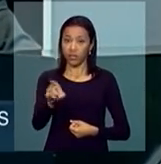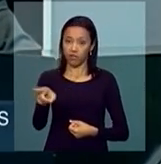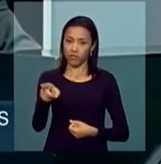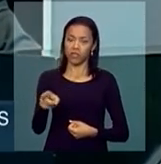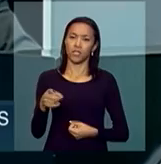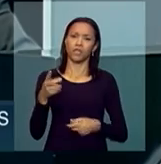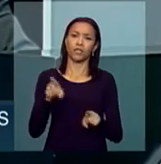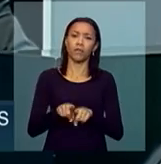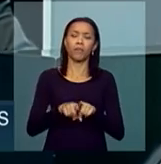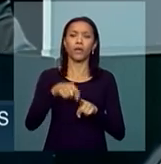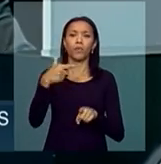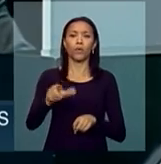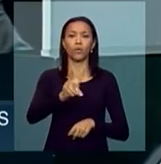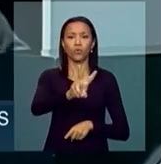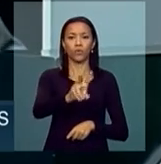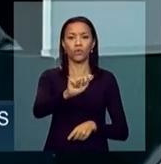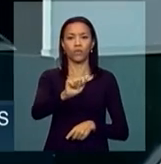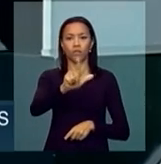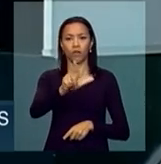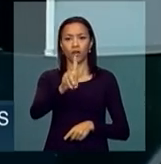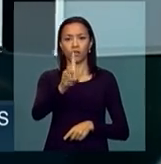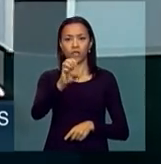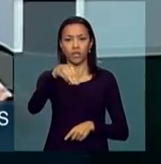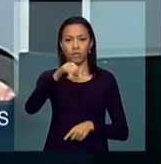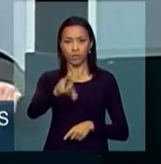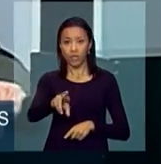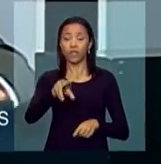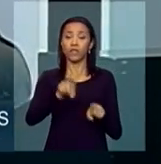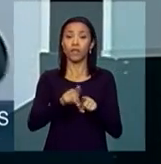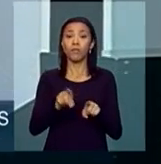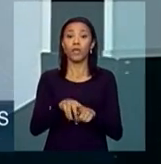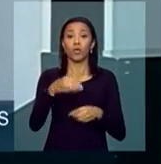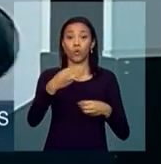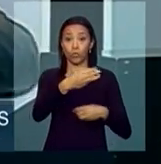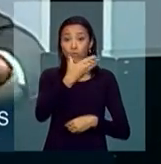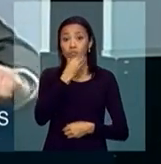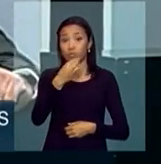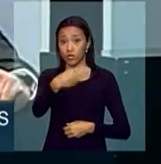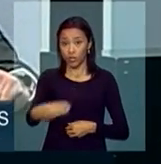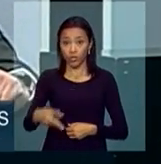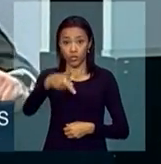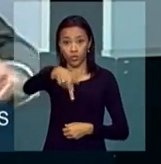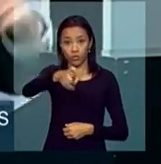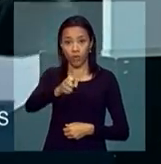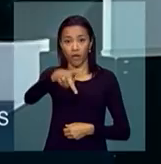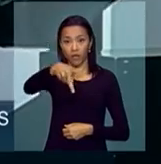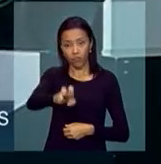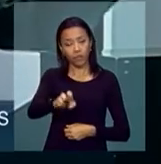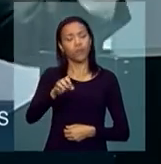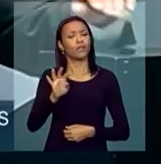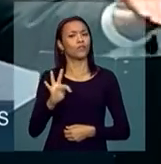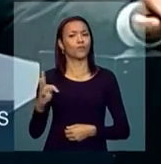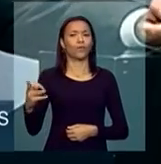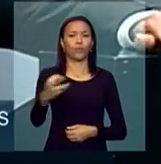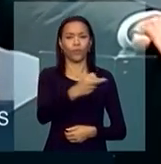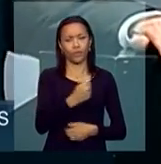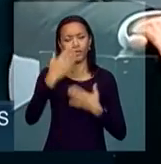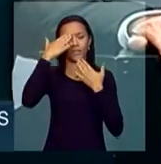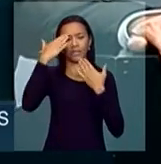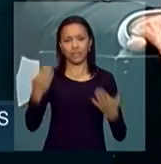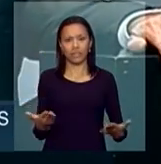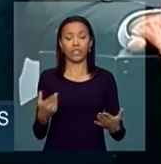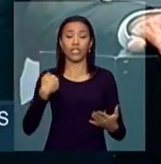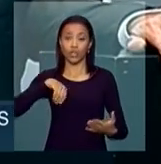propostas, o Laudemir, o ministro Pepe. E aí a gente construiu esse plano, e em cima do plano que o governo anunciou, nós assumimos